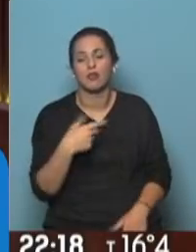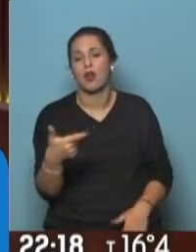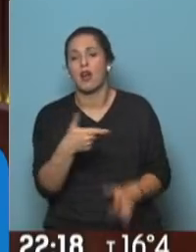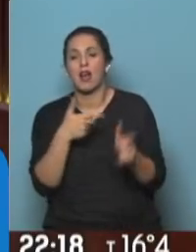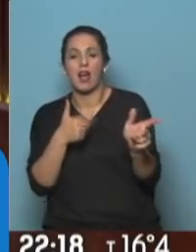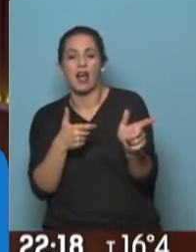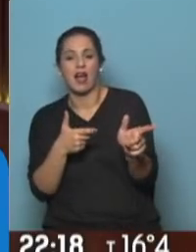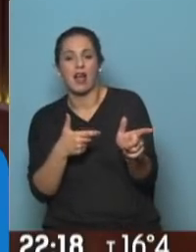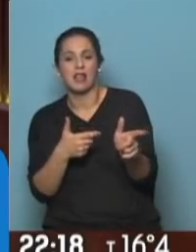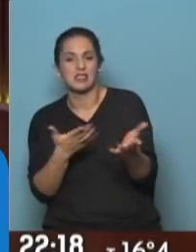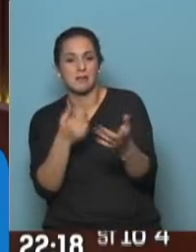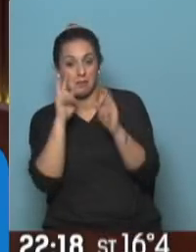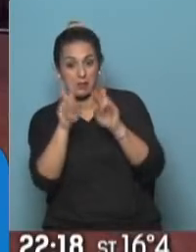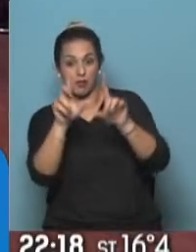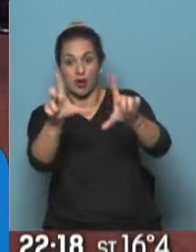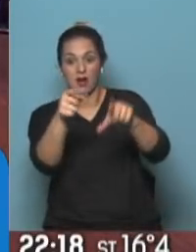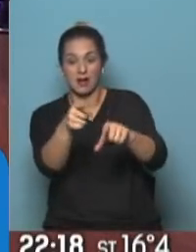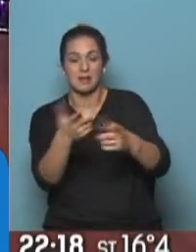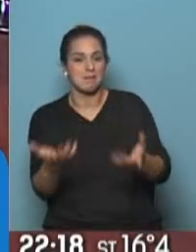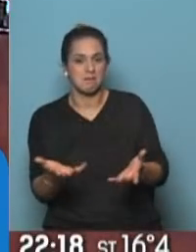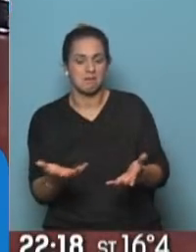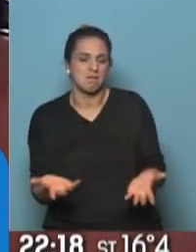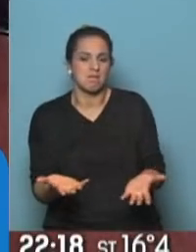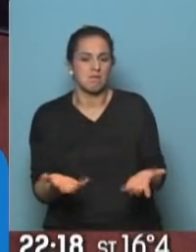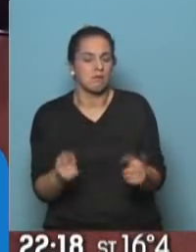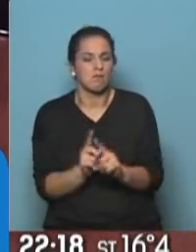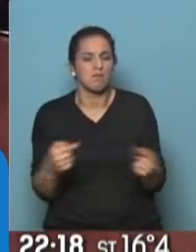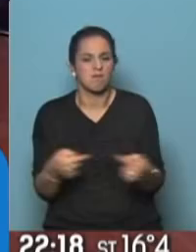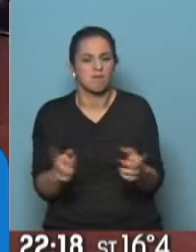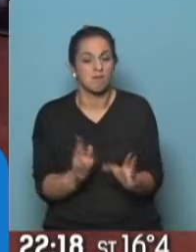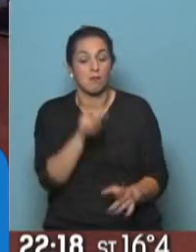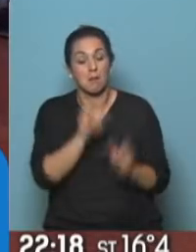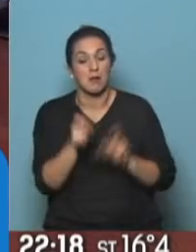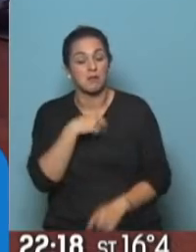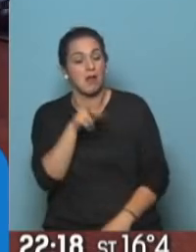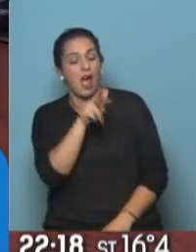Então, uma señal, não, uma sinalização, perdão, de arma. Isso já,